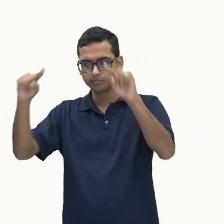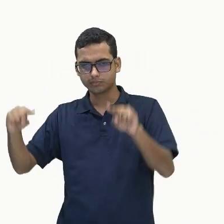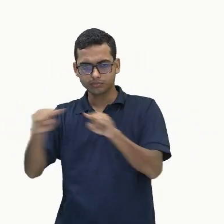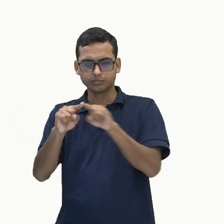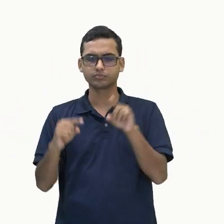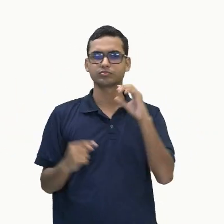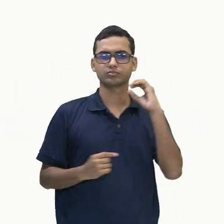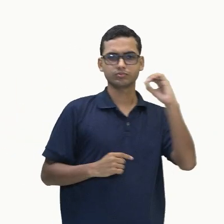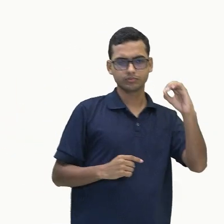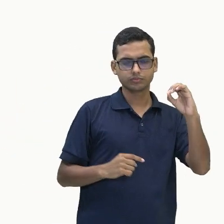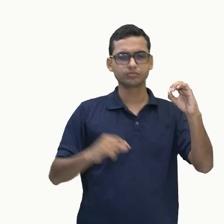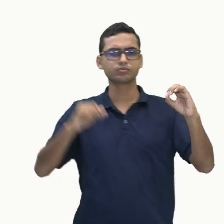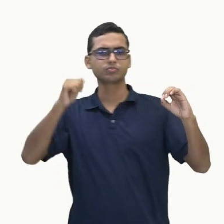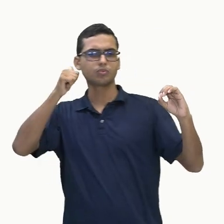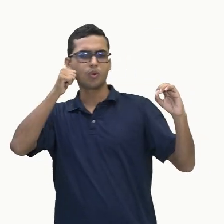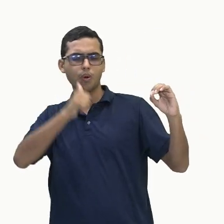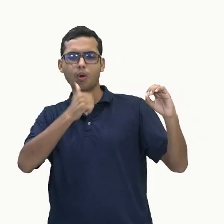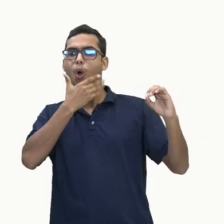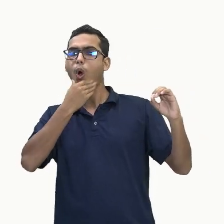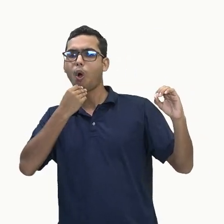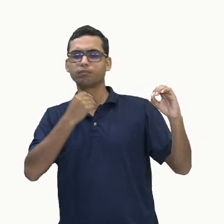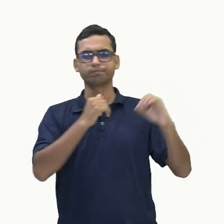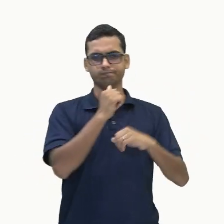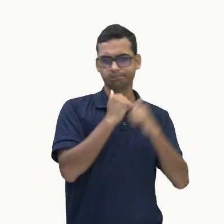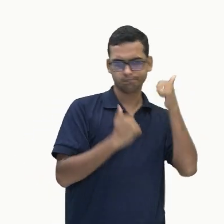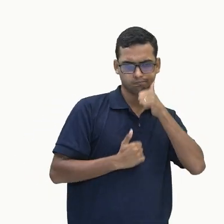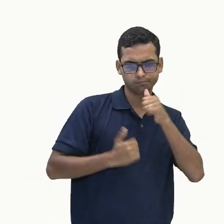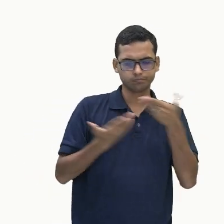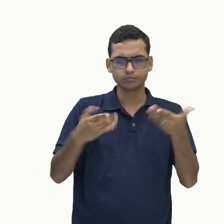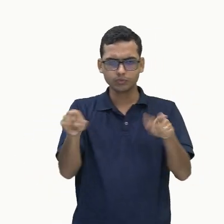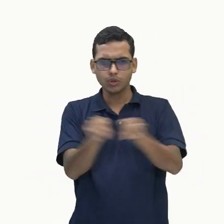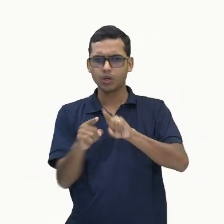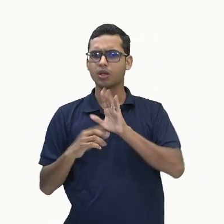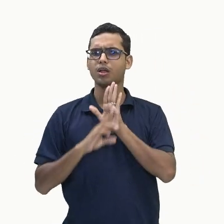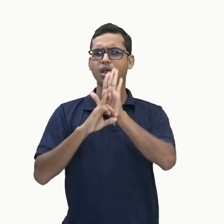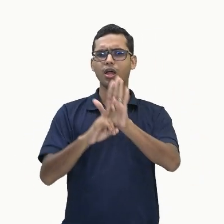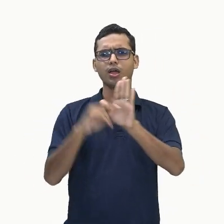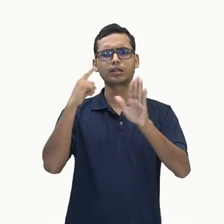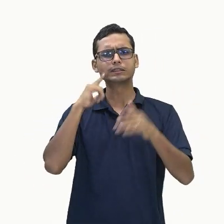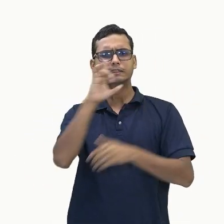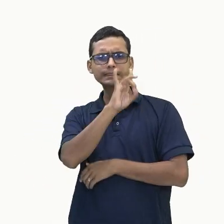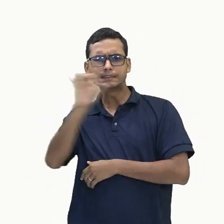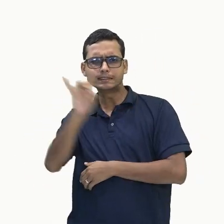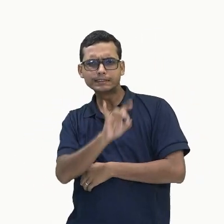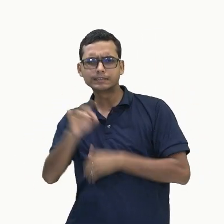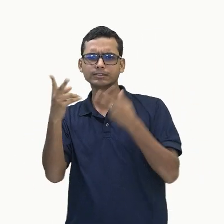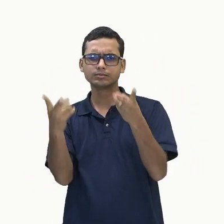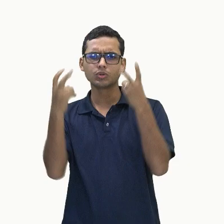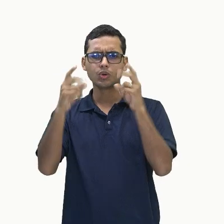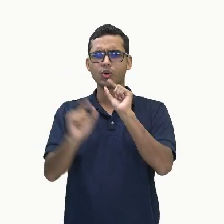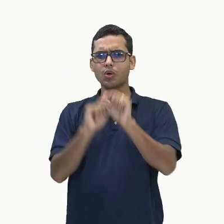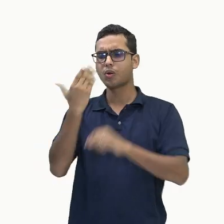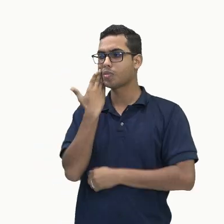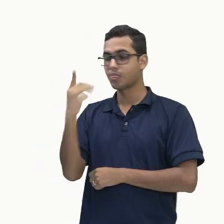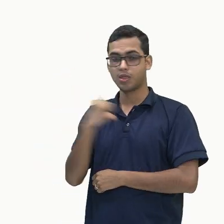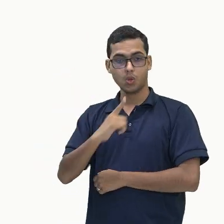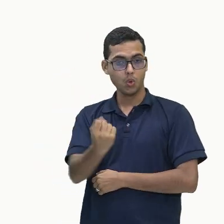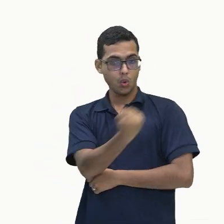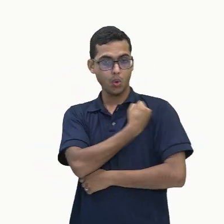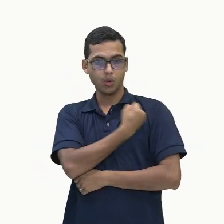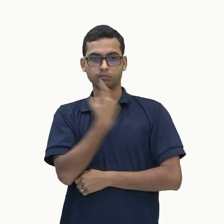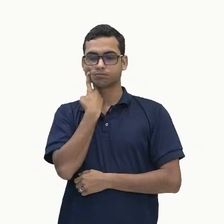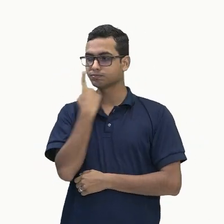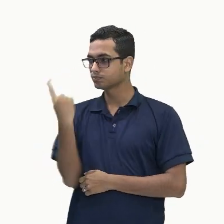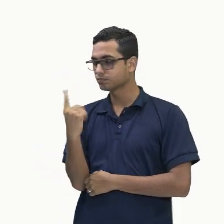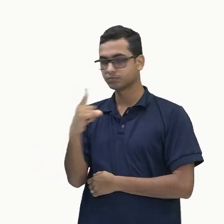representam homens e mulheres, e nós percebemos que cada um desses indivíduos está identificado por um número. Então, a